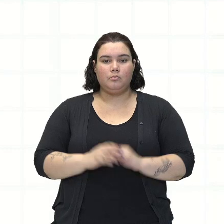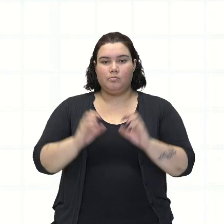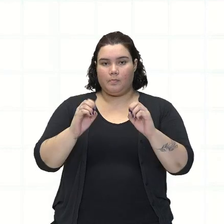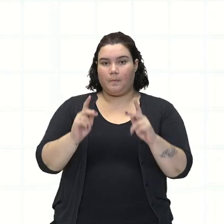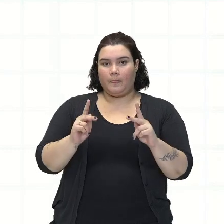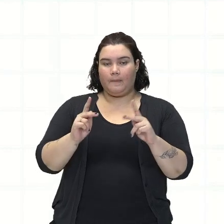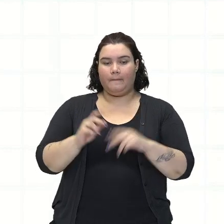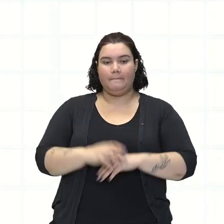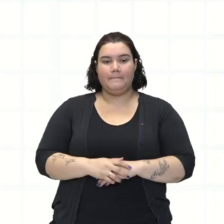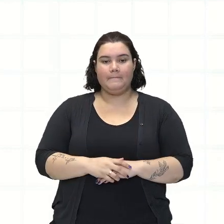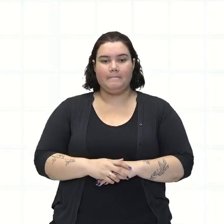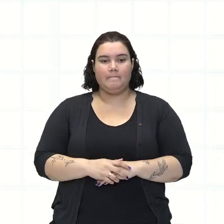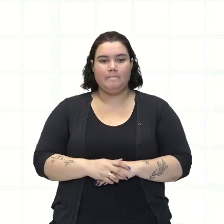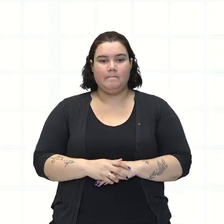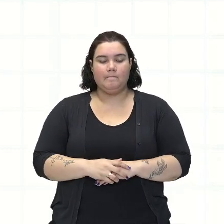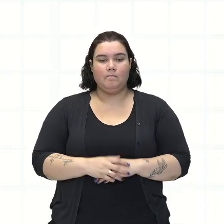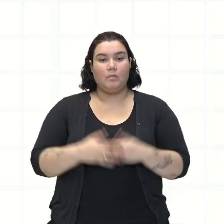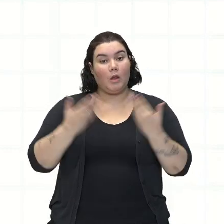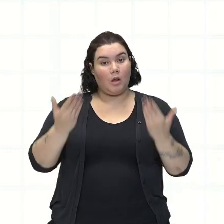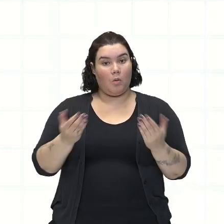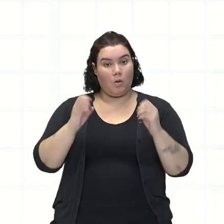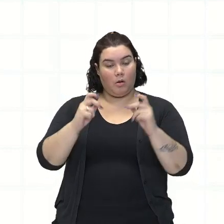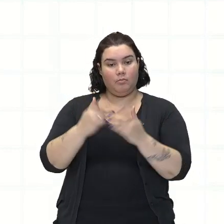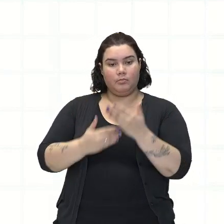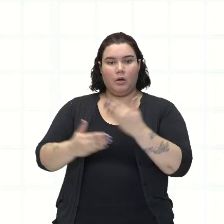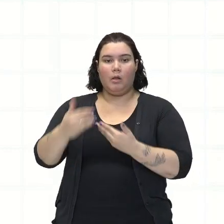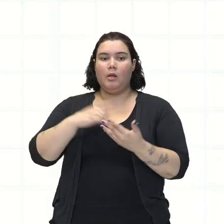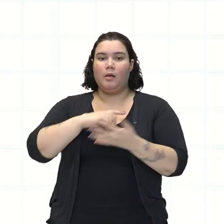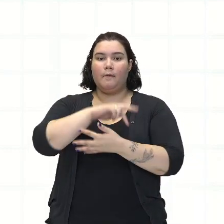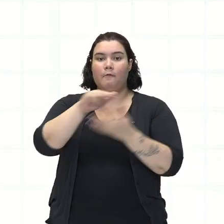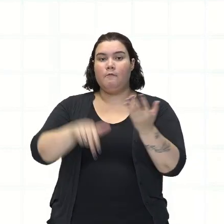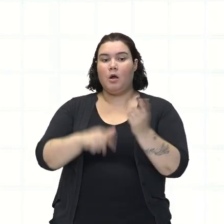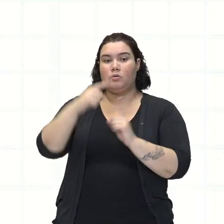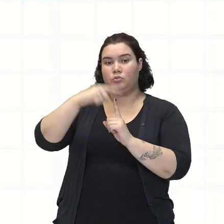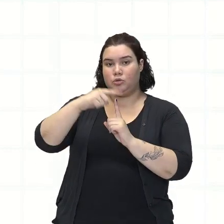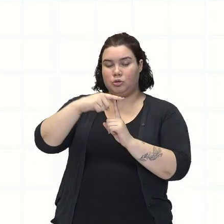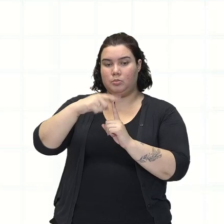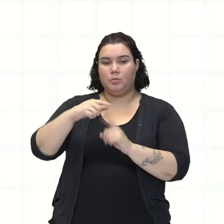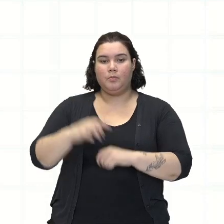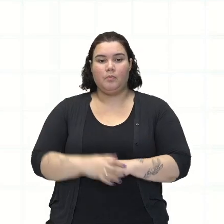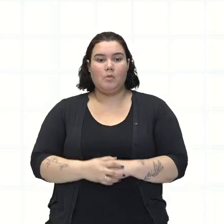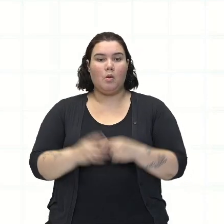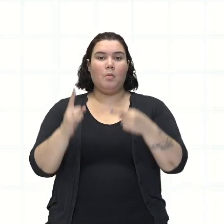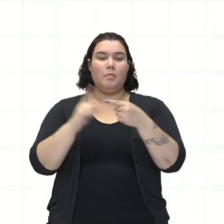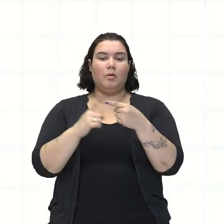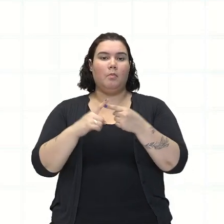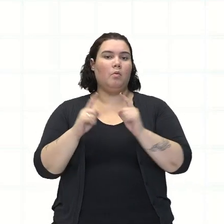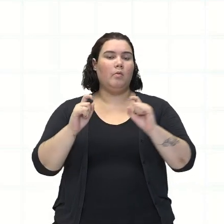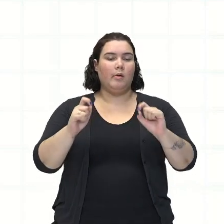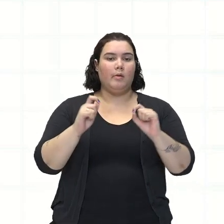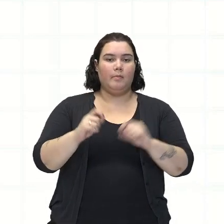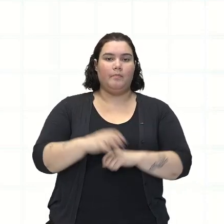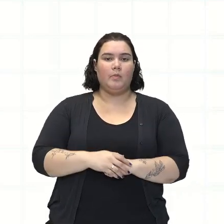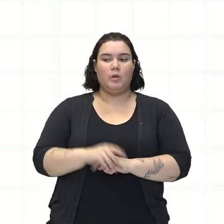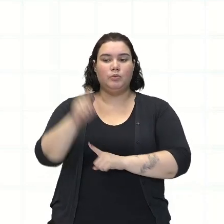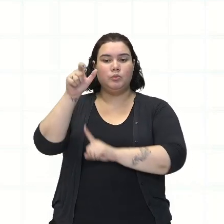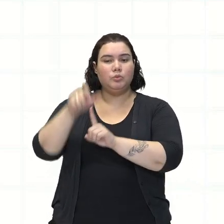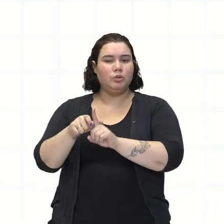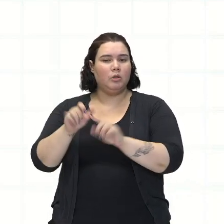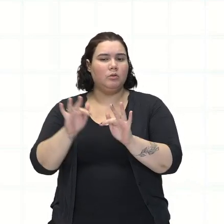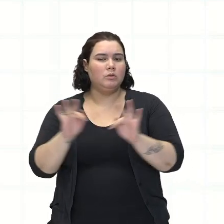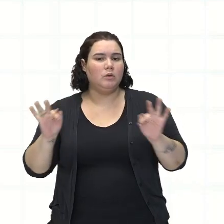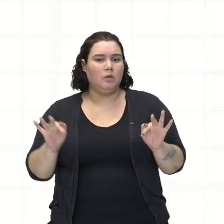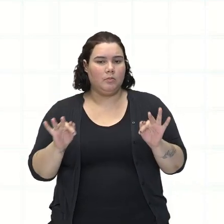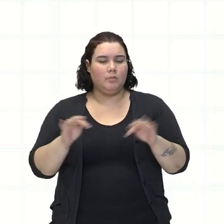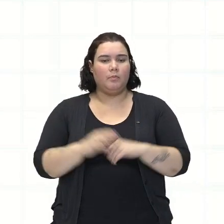algo. A partir disso, nós temos tipos de sujeito. O primeiro deles sendo o sujeito simples, lembrando que o